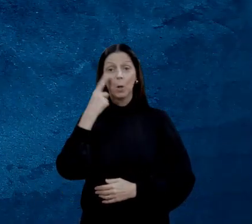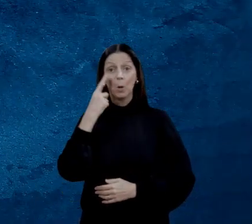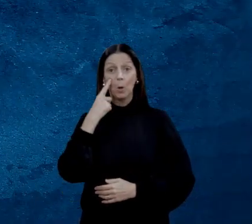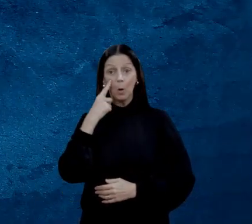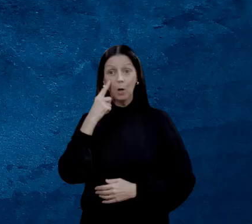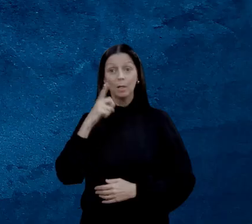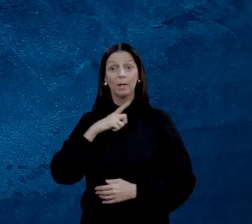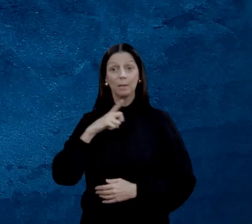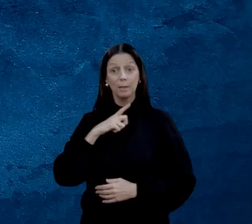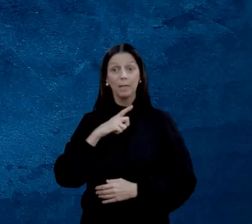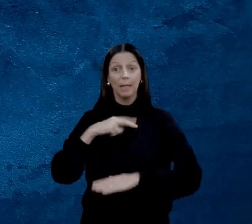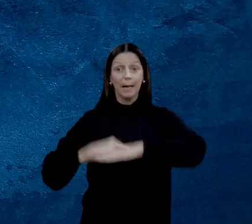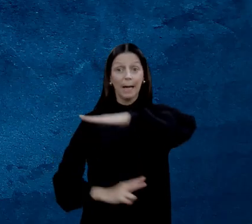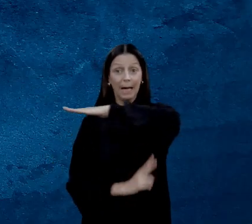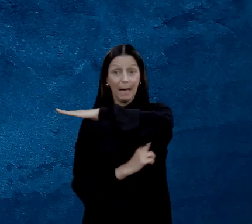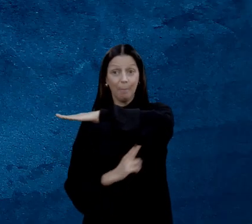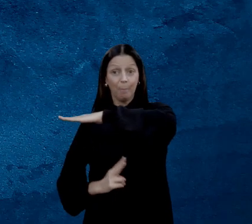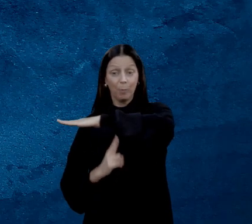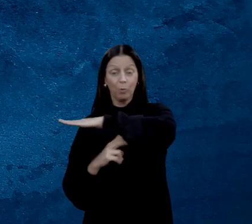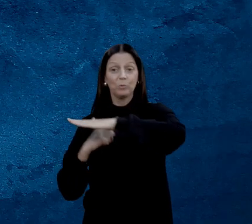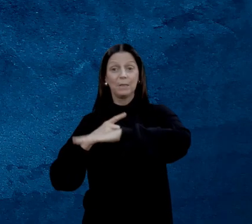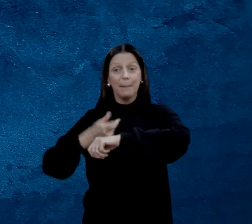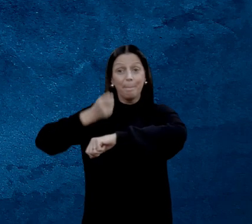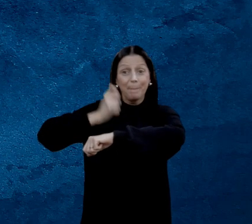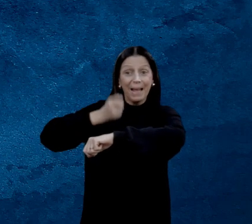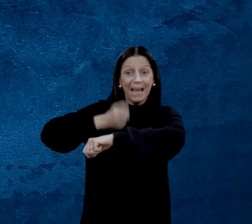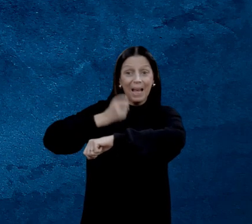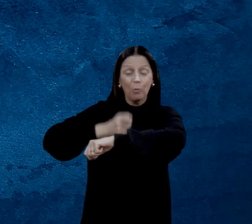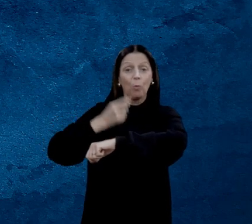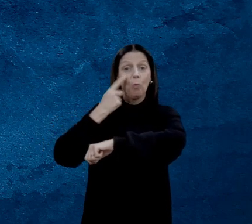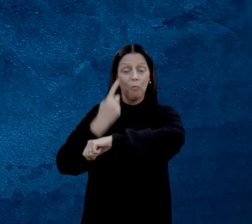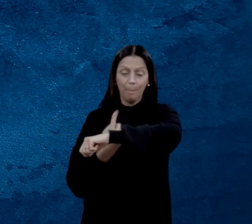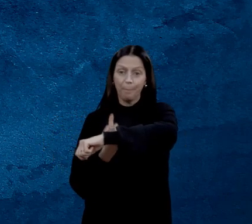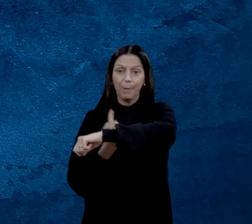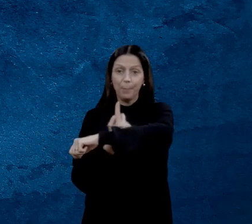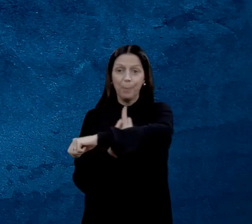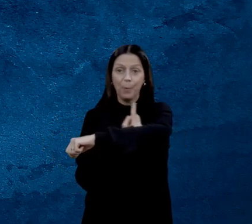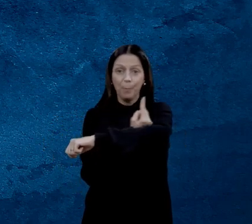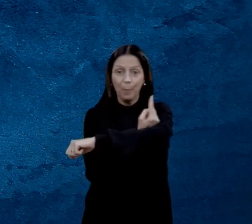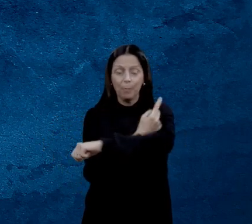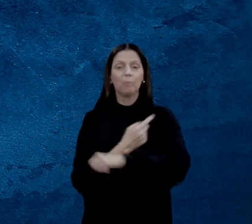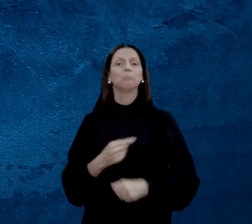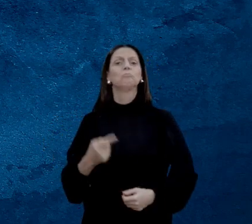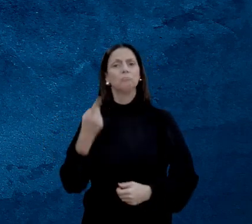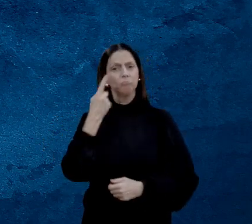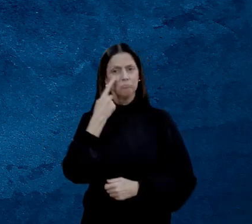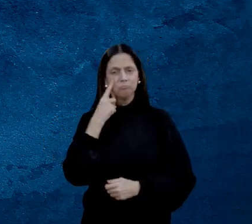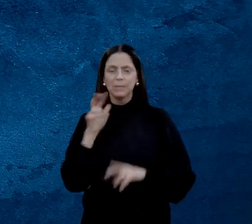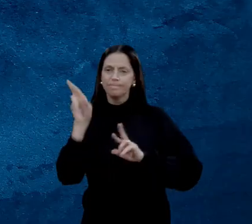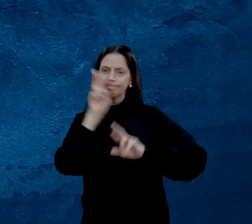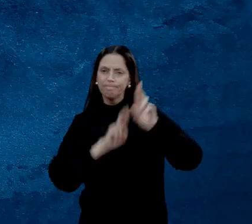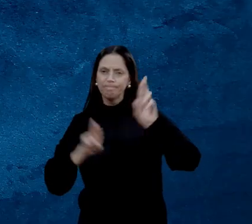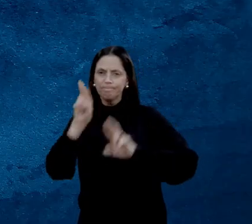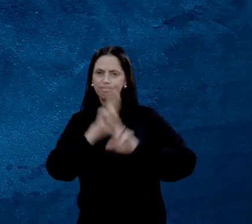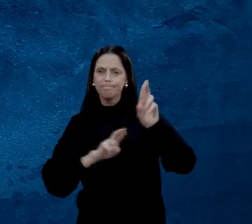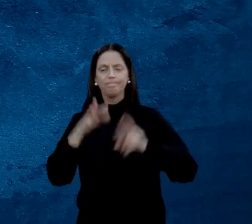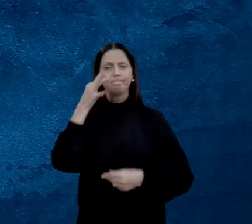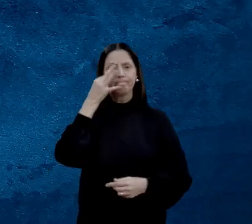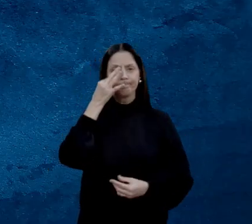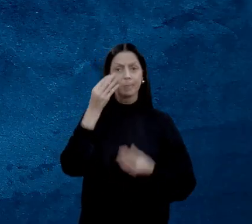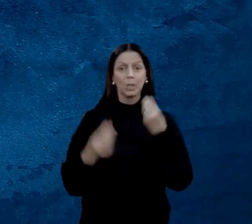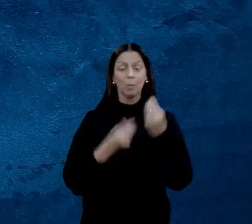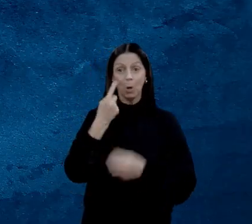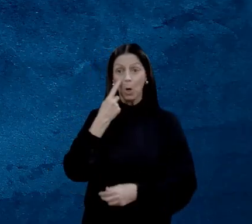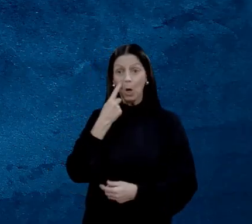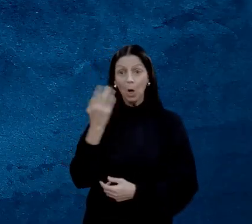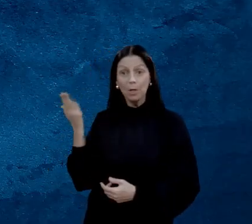perigo dos pedestres caírem. Aqui na rua Alfredo Röpke, uma transversal da rua Leopoldo Eric, no Progresso, também acompanhando, fiscalizando a situação que se encontra nessa ponte. Olha